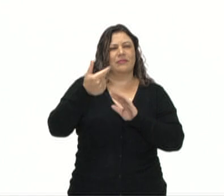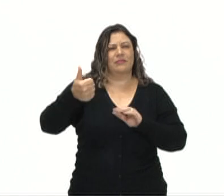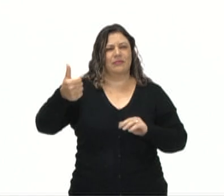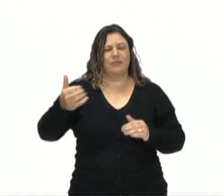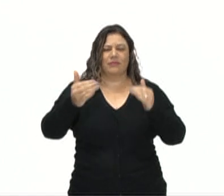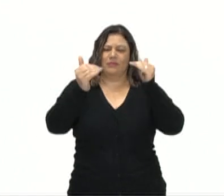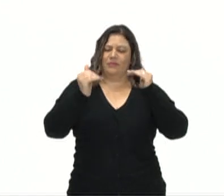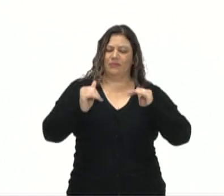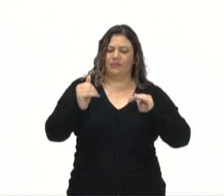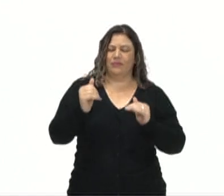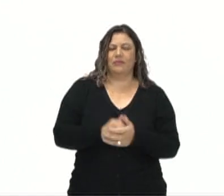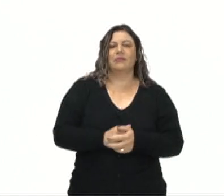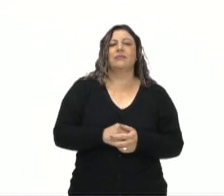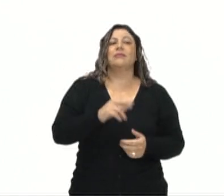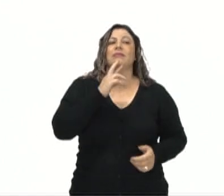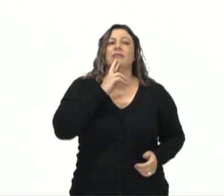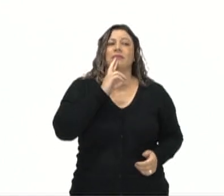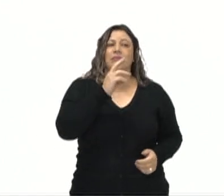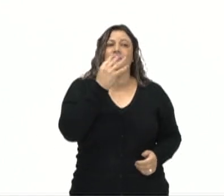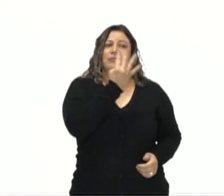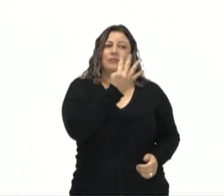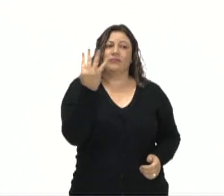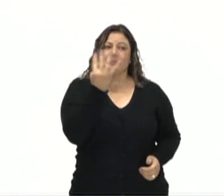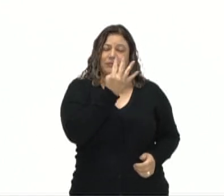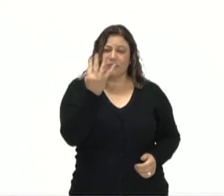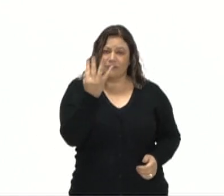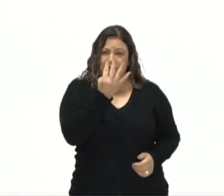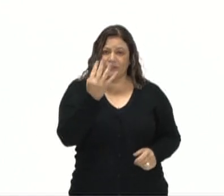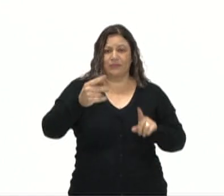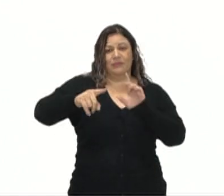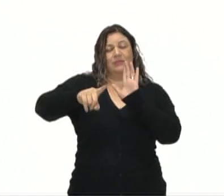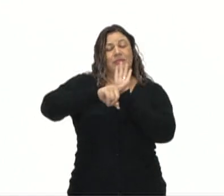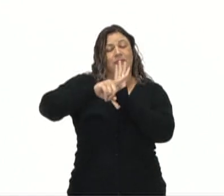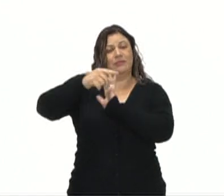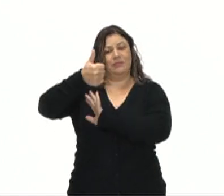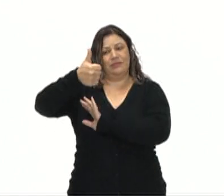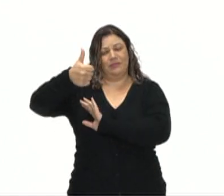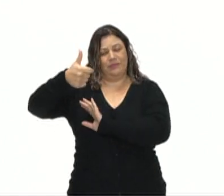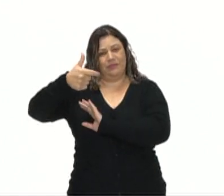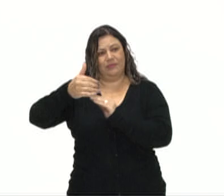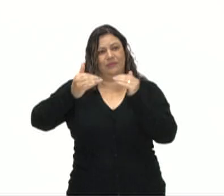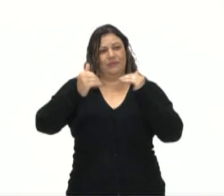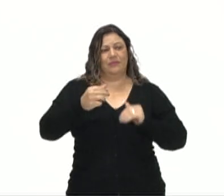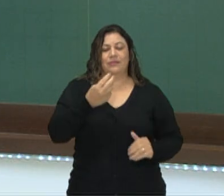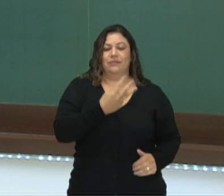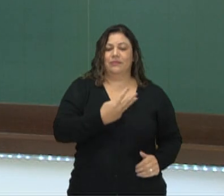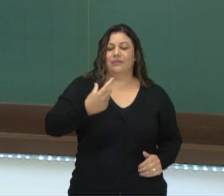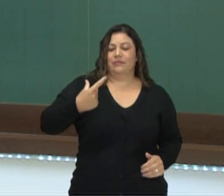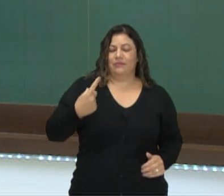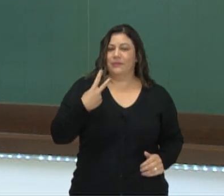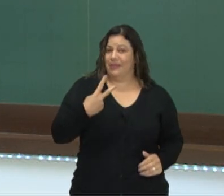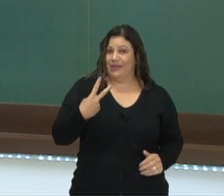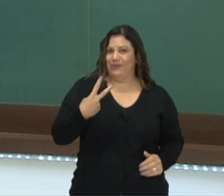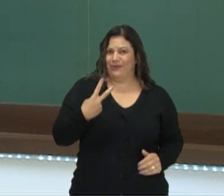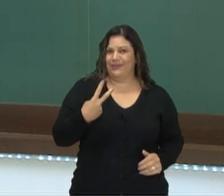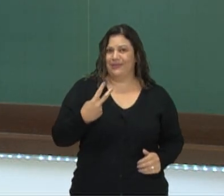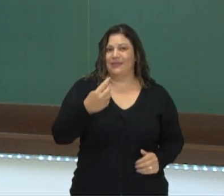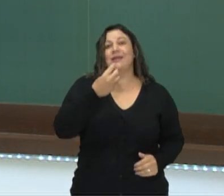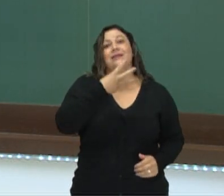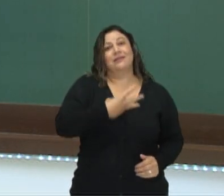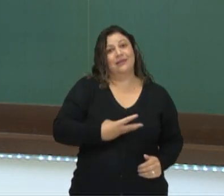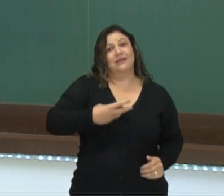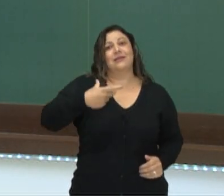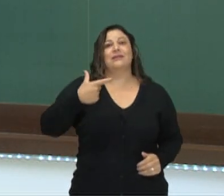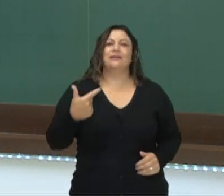quê? 44 menos 12 resulta em 32. Vejam, né, a